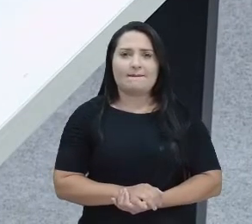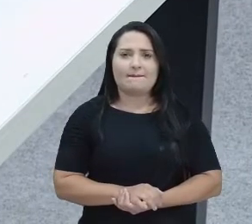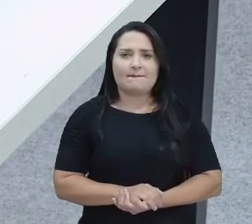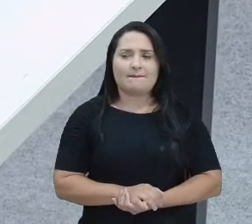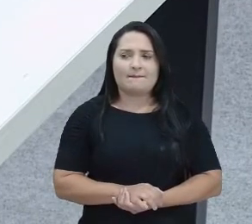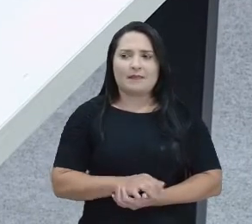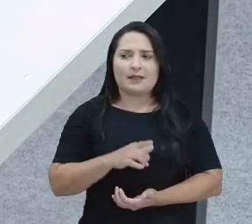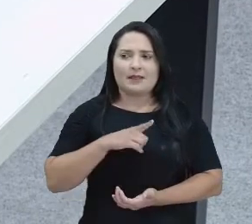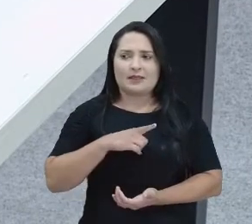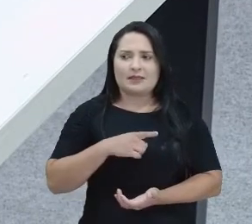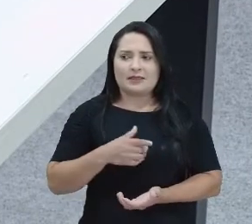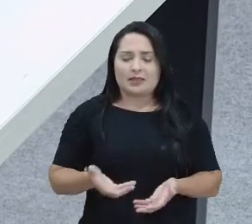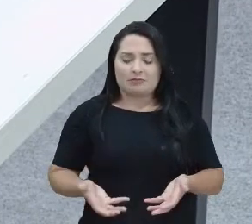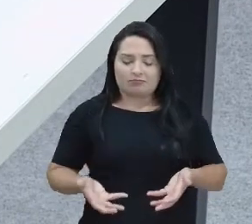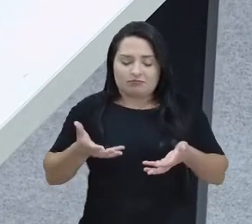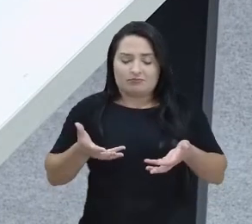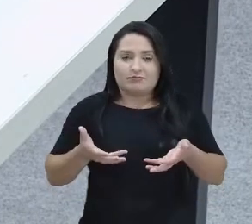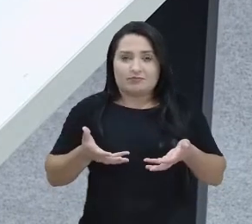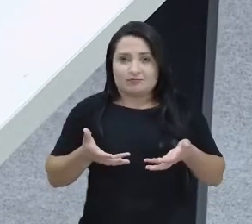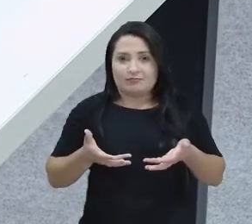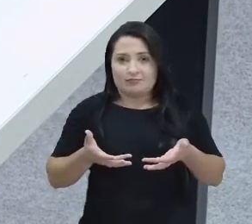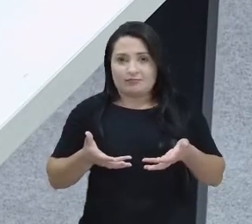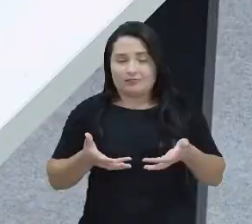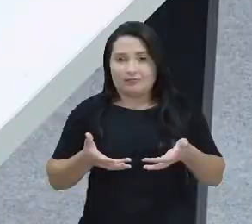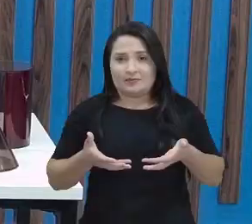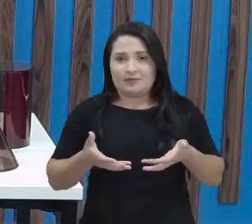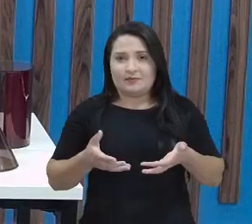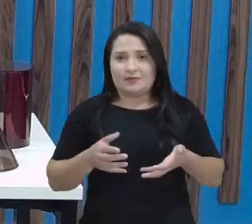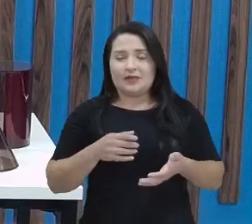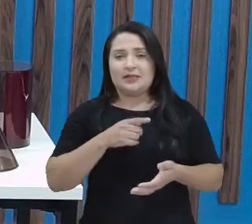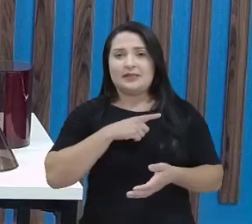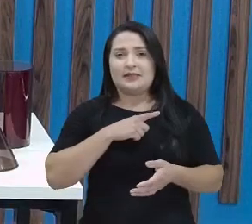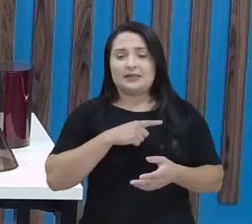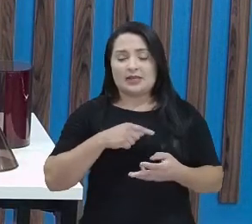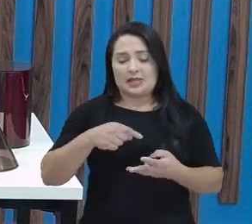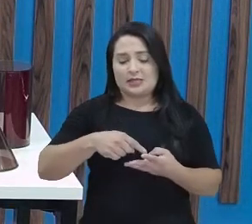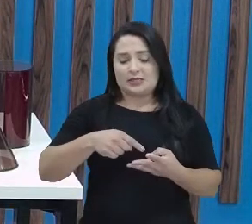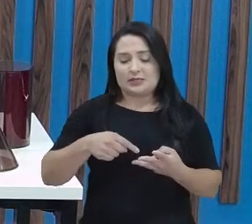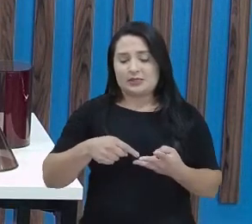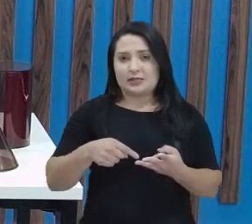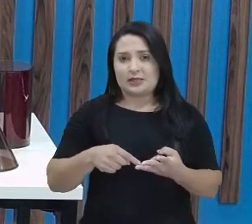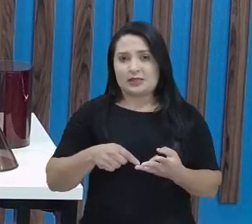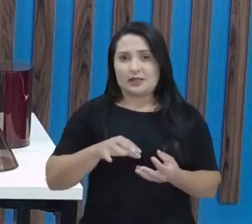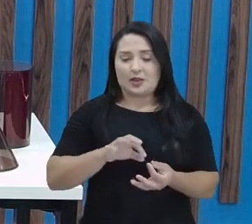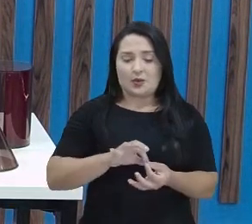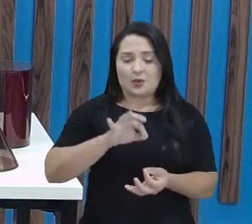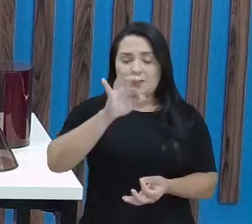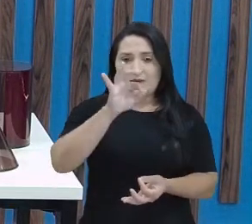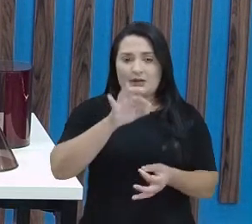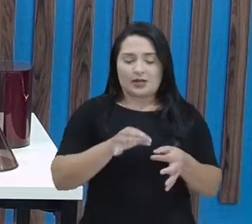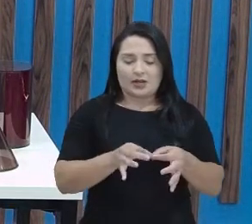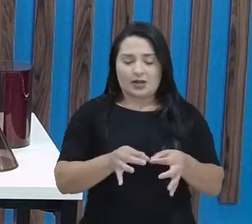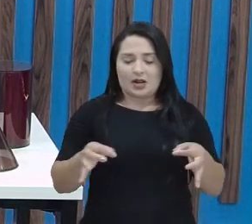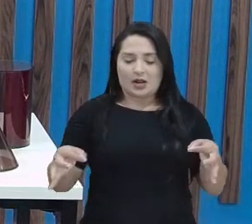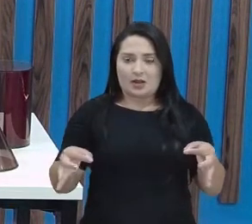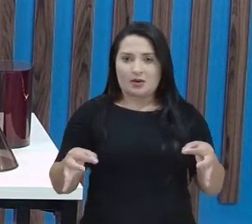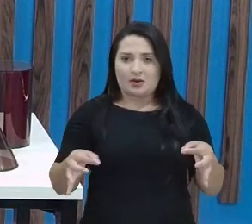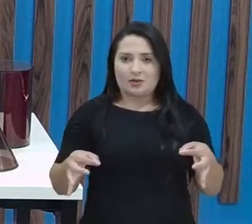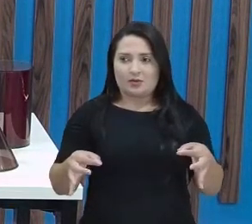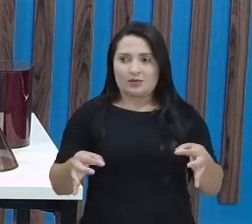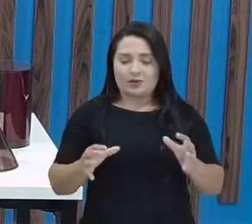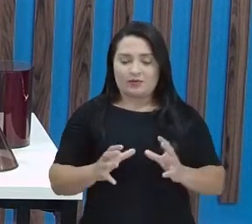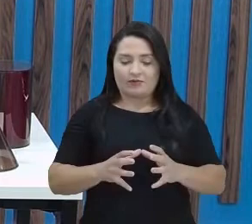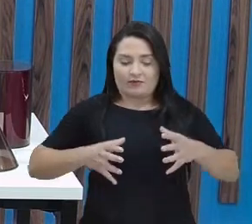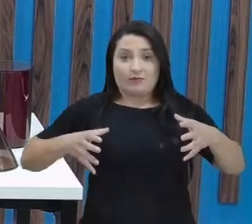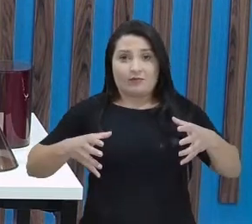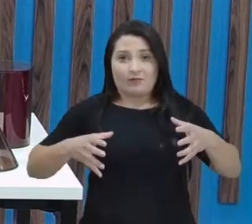Ela sobressai do plano, né? Então, ela tem 3 dimensões: comprimento, largura e